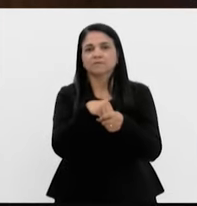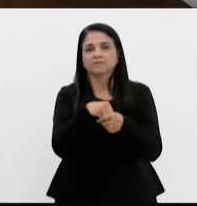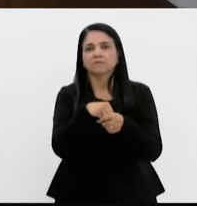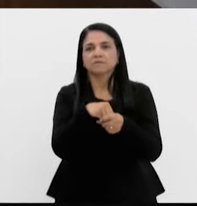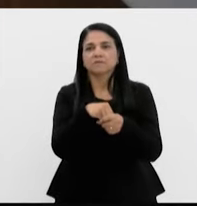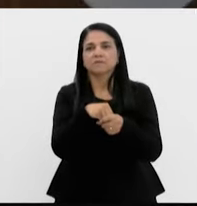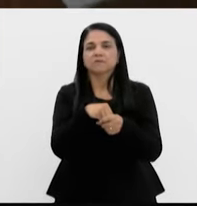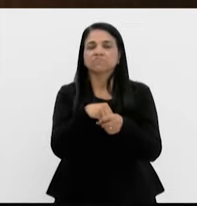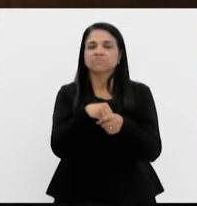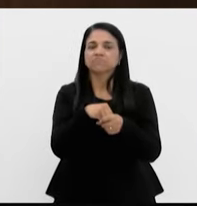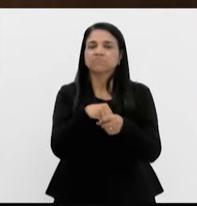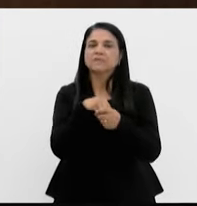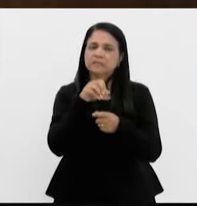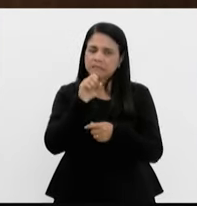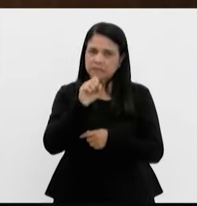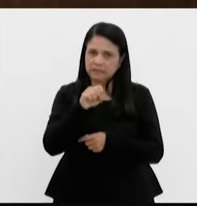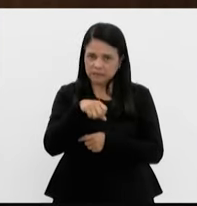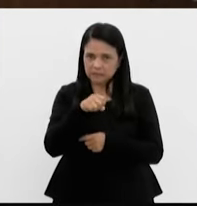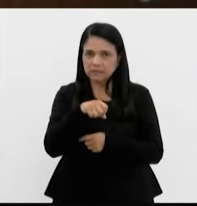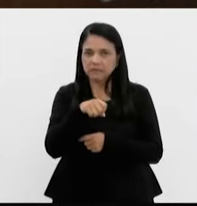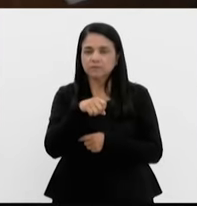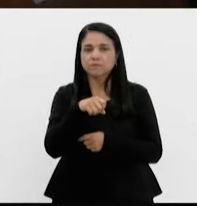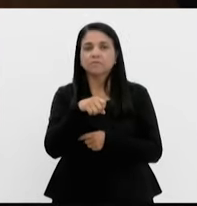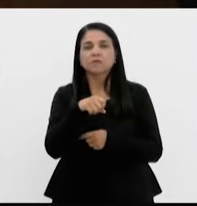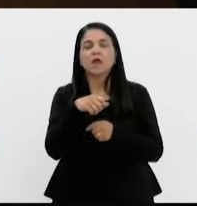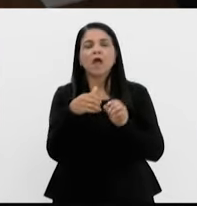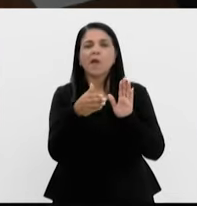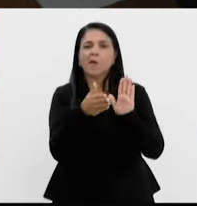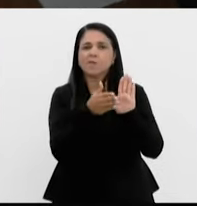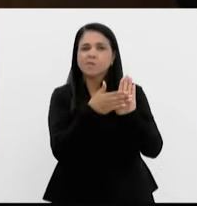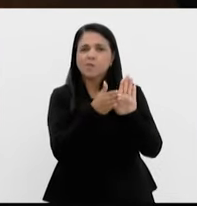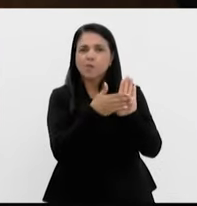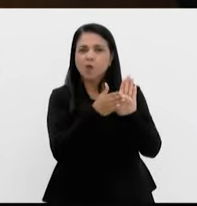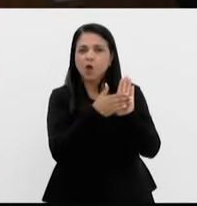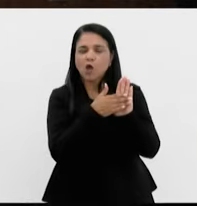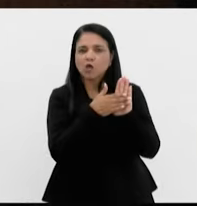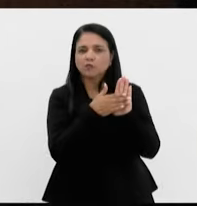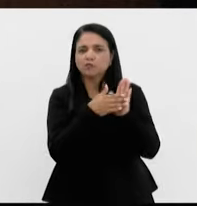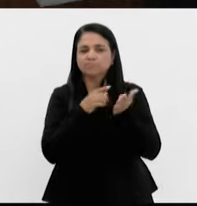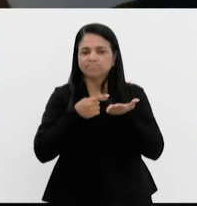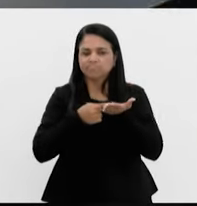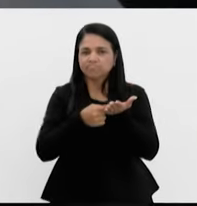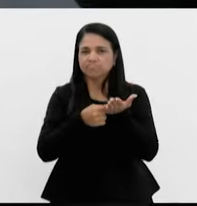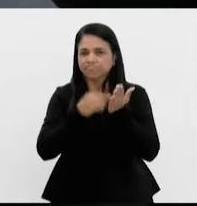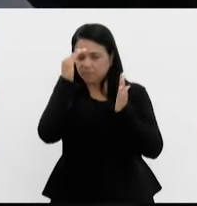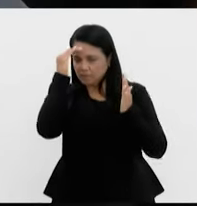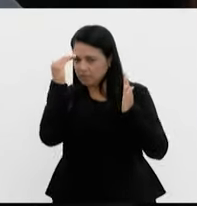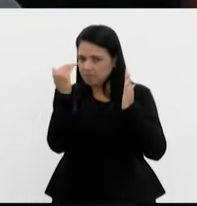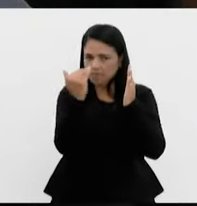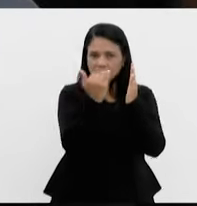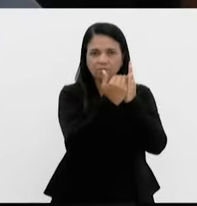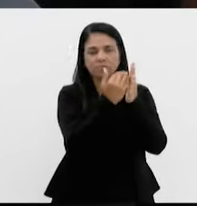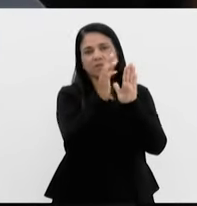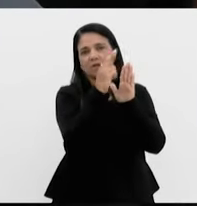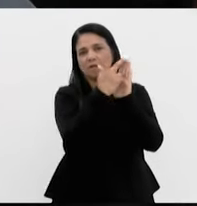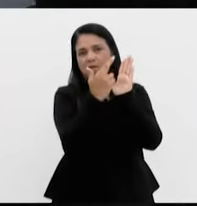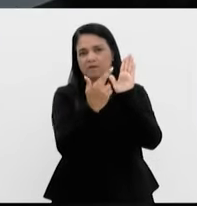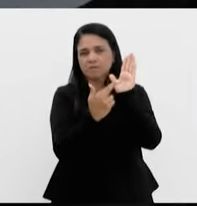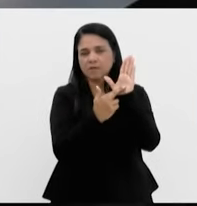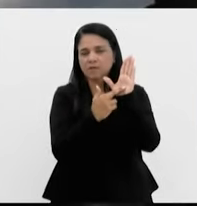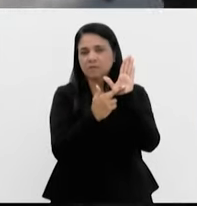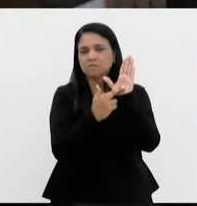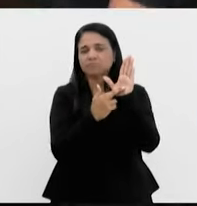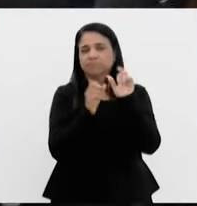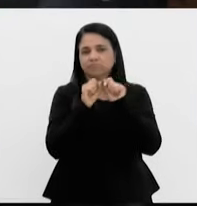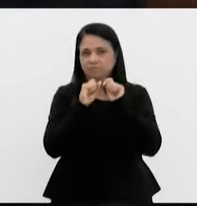votando favoravelmente porque a proposta cumpre todo o regimento da casa